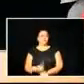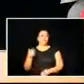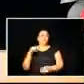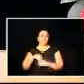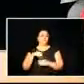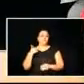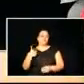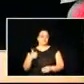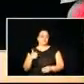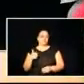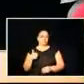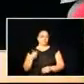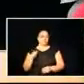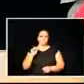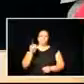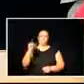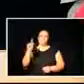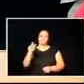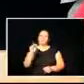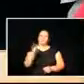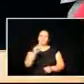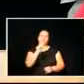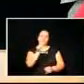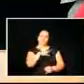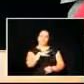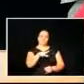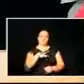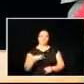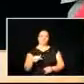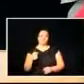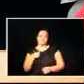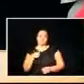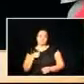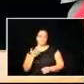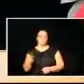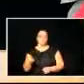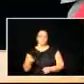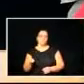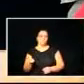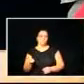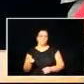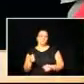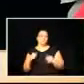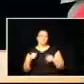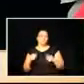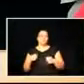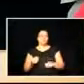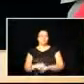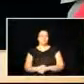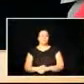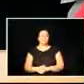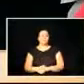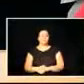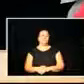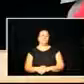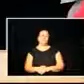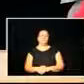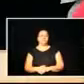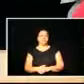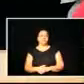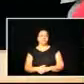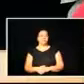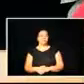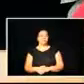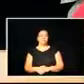vezes necessário favorável para um reajuste como esse, que acho que temos mesmo que valorizar a mão de obra,